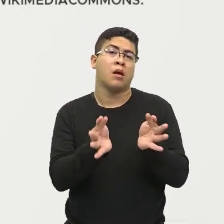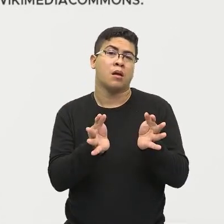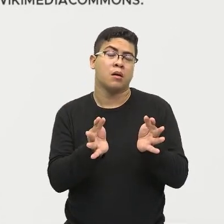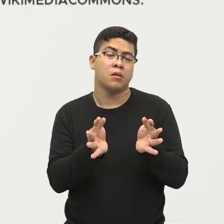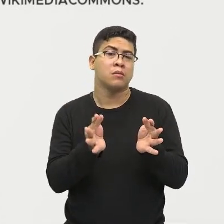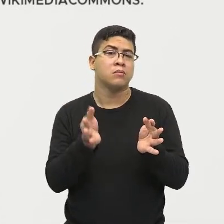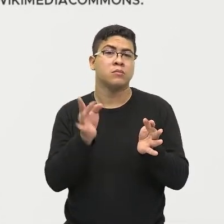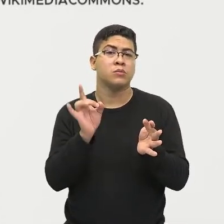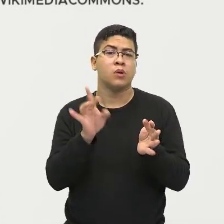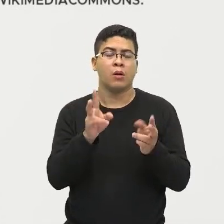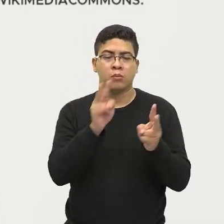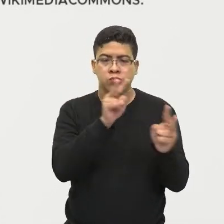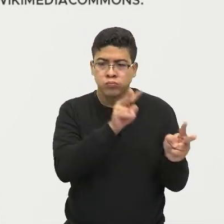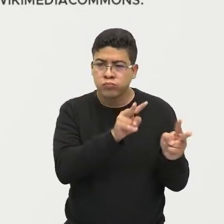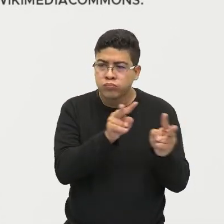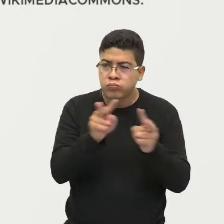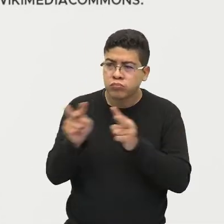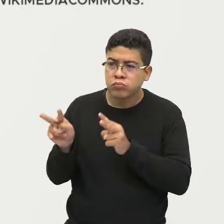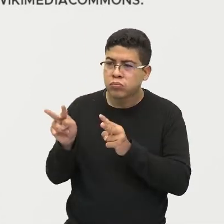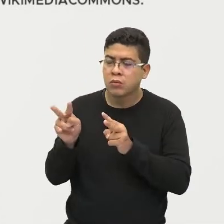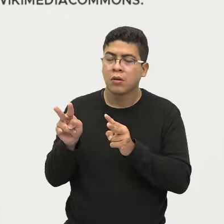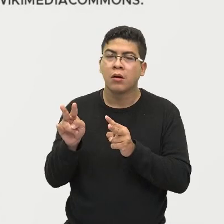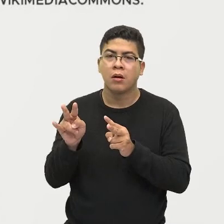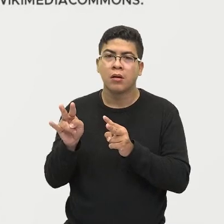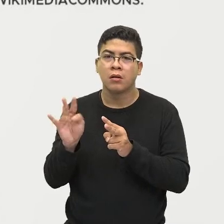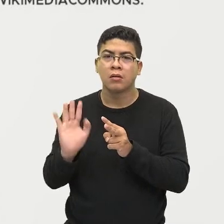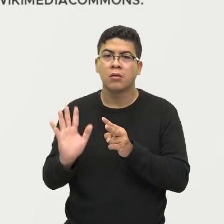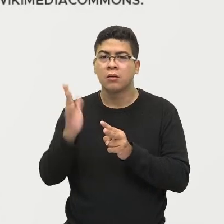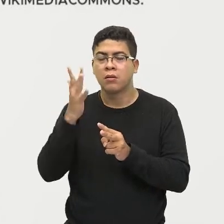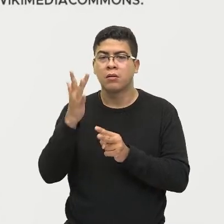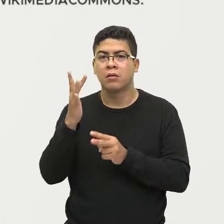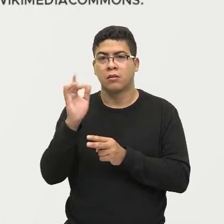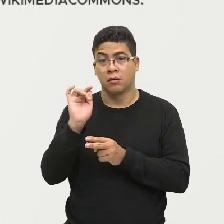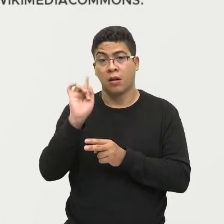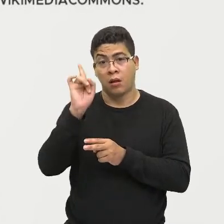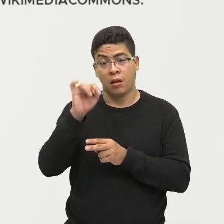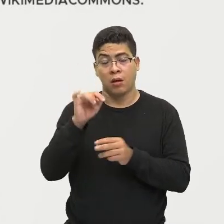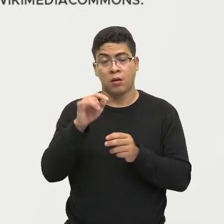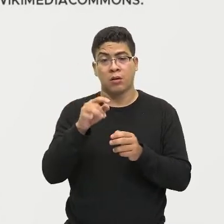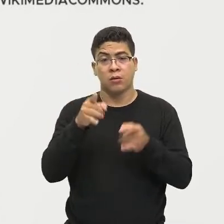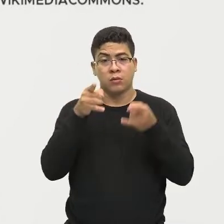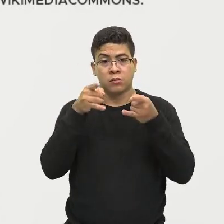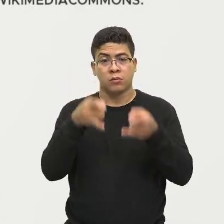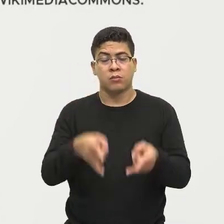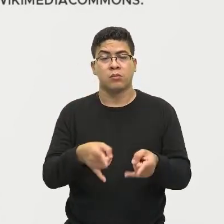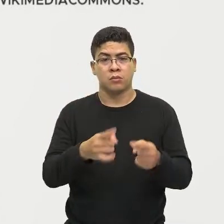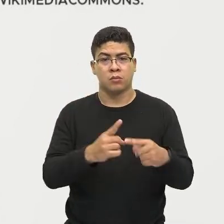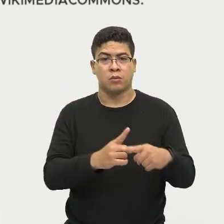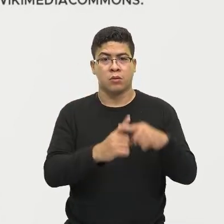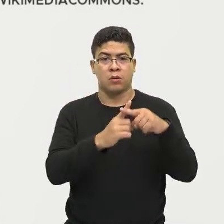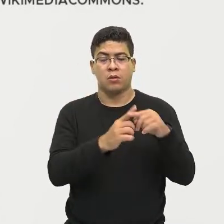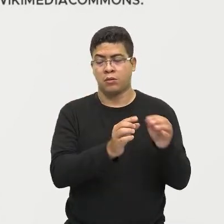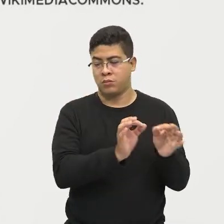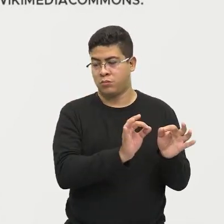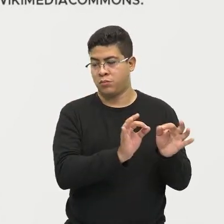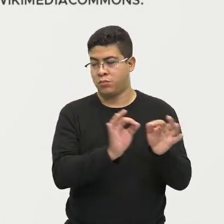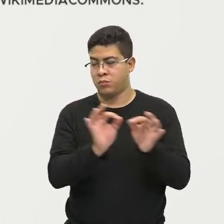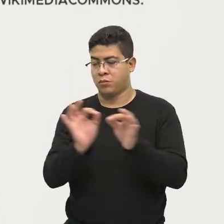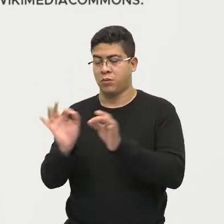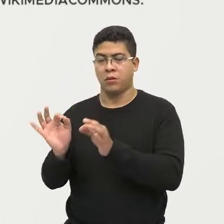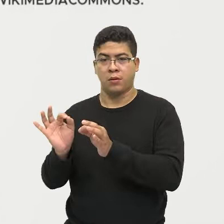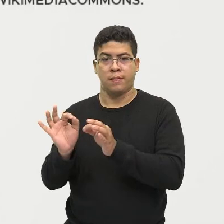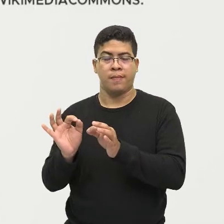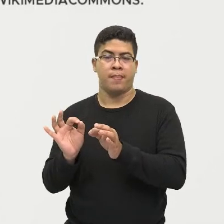a imagem, né, que está acontecendo algo, que é um enterro, que vai passando, mas não se